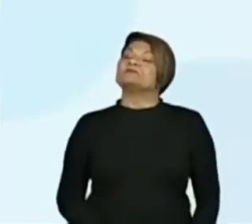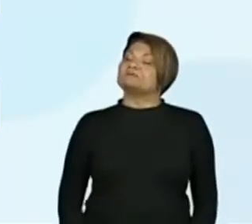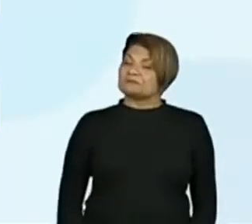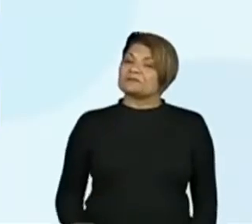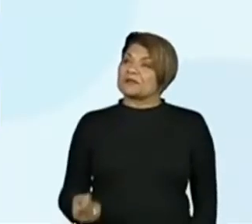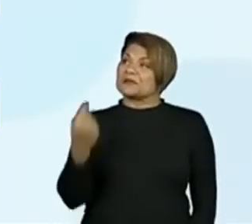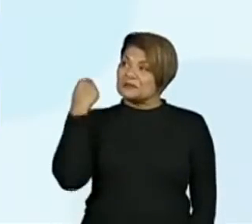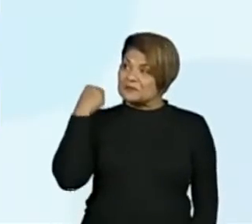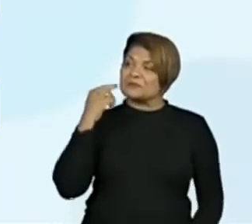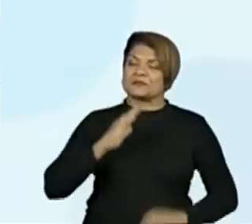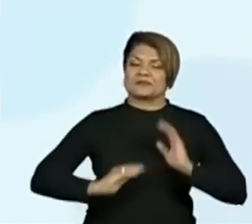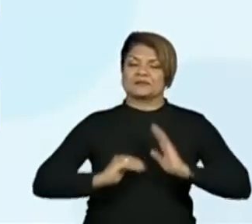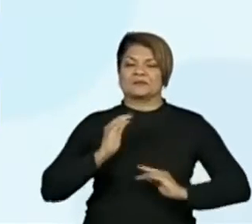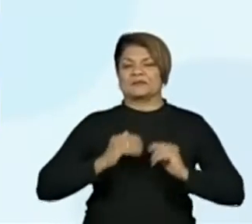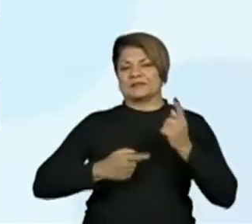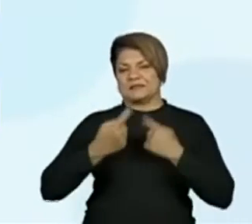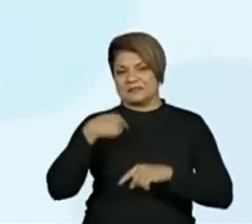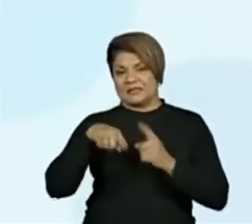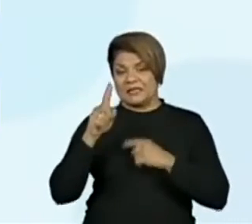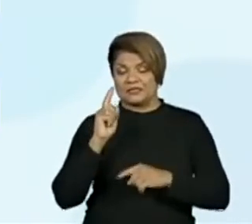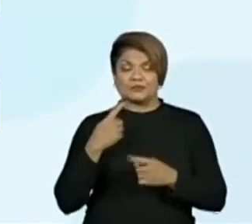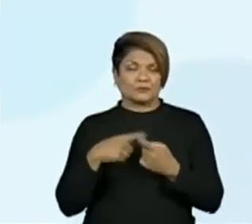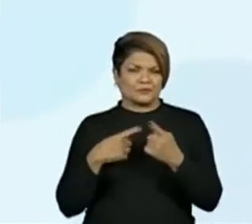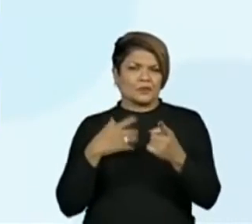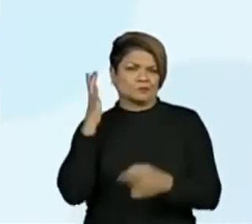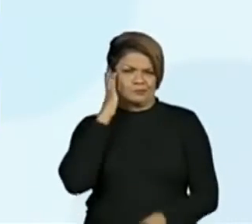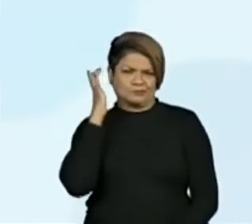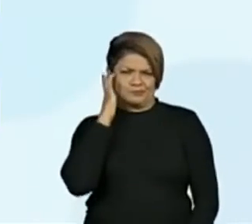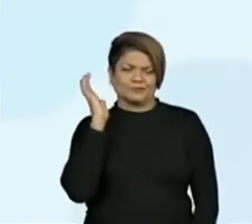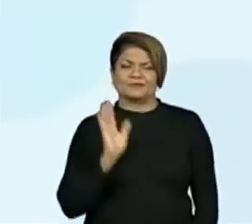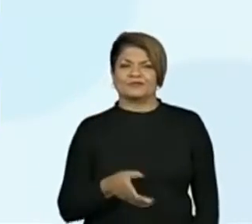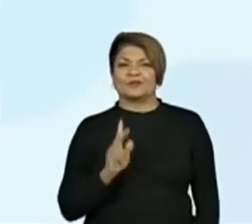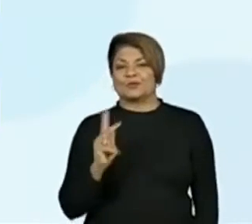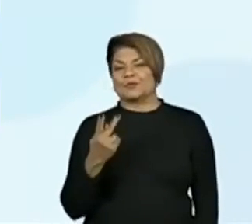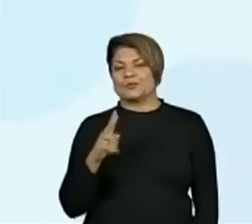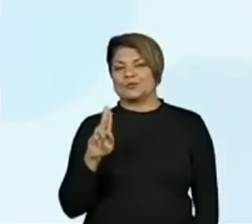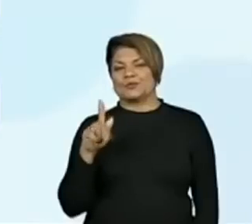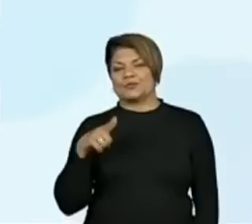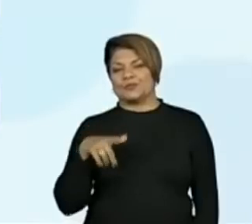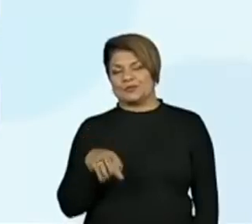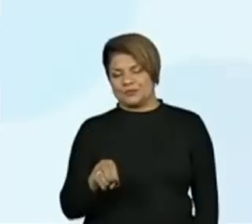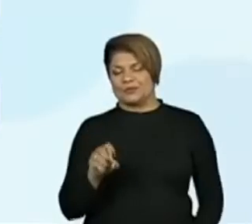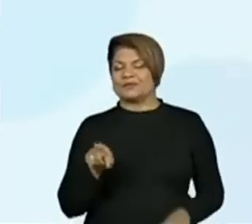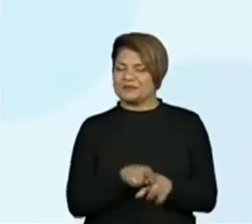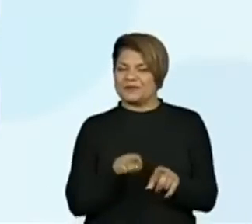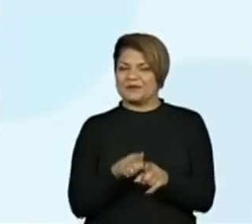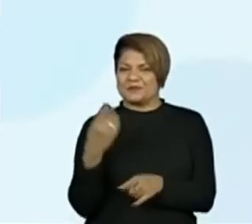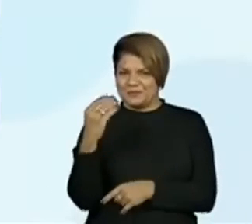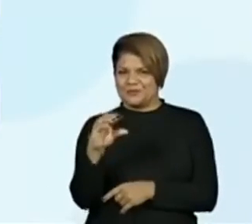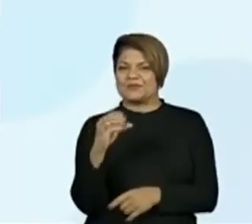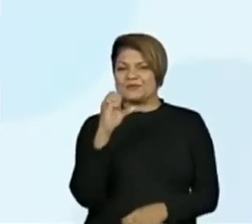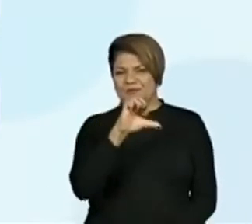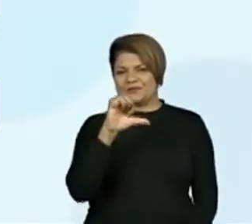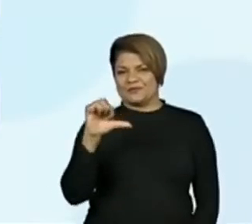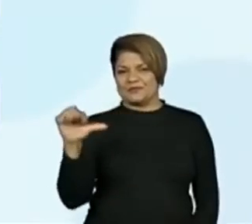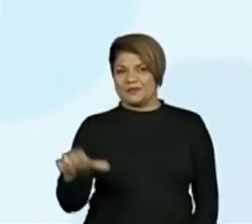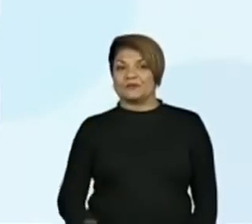mesmo as habilidades, porque eles aprenderam tudo. O Hugo também colocou 999. E aí a gente vem para